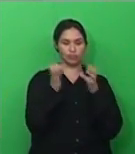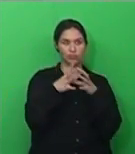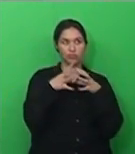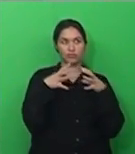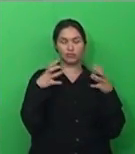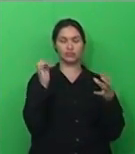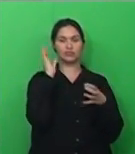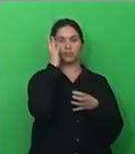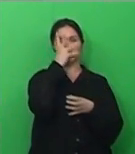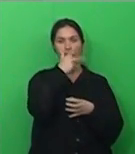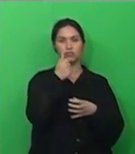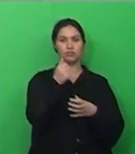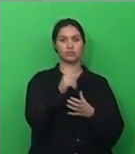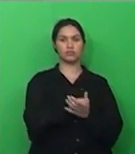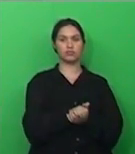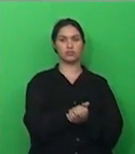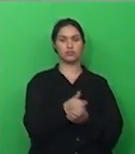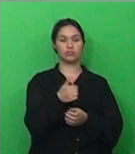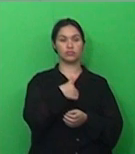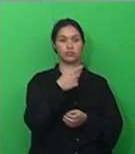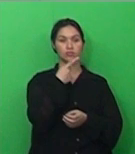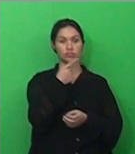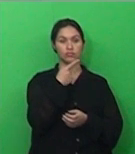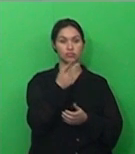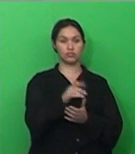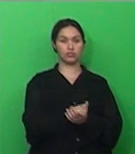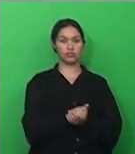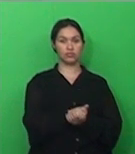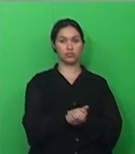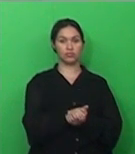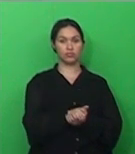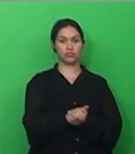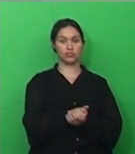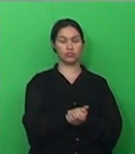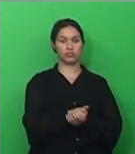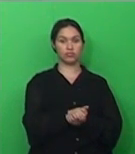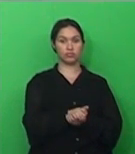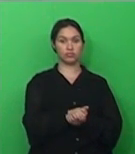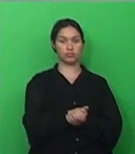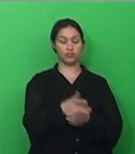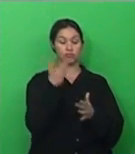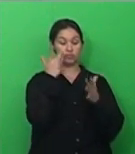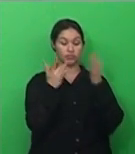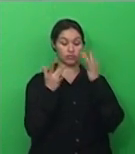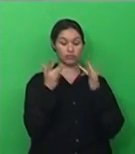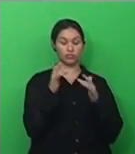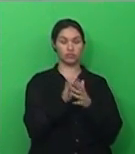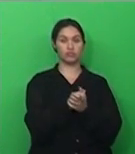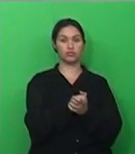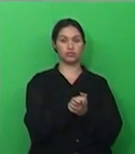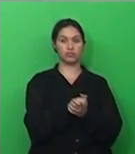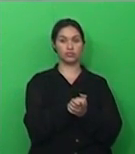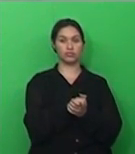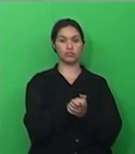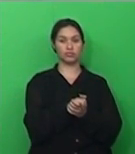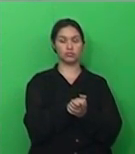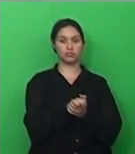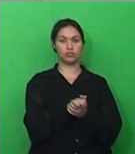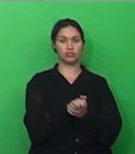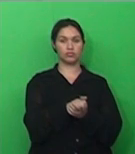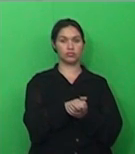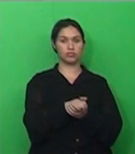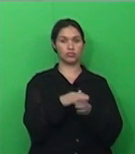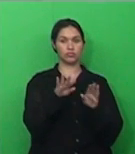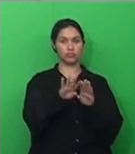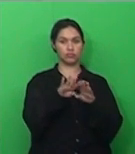o altar, pastor Aldinei, o ator é o sacerdote, ou o pastor, e a arte é reverenciada através